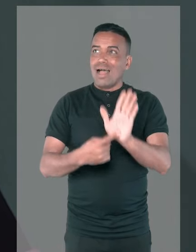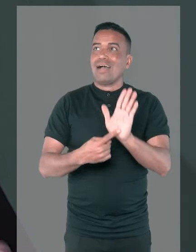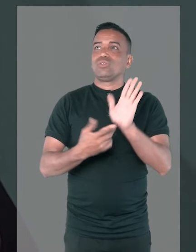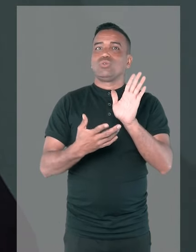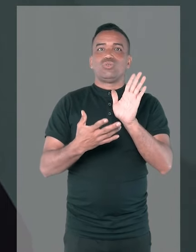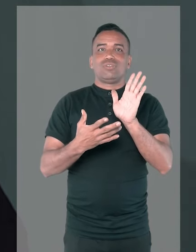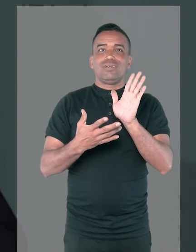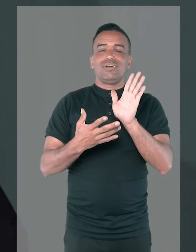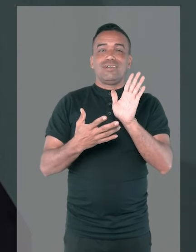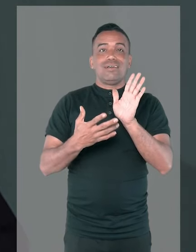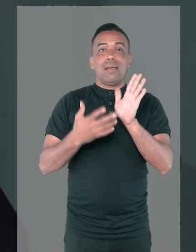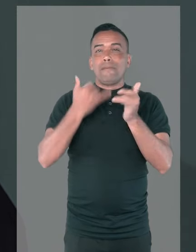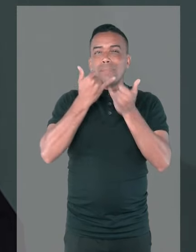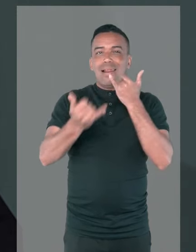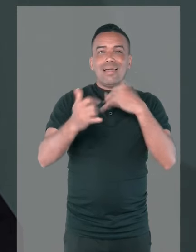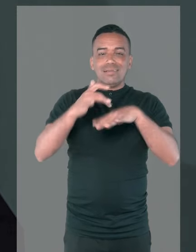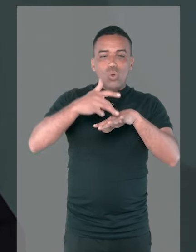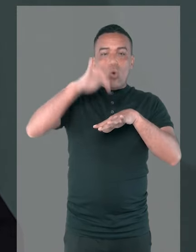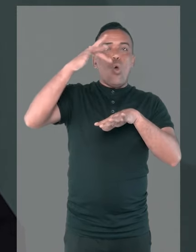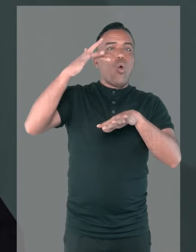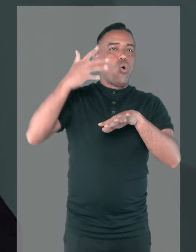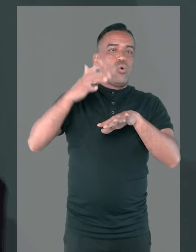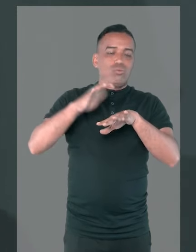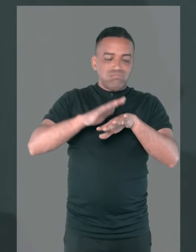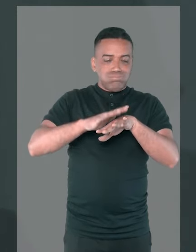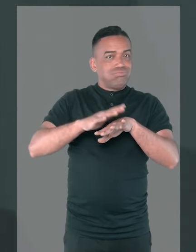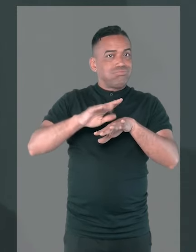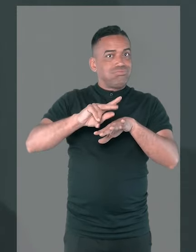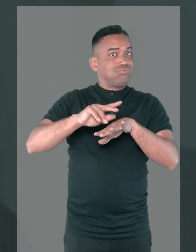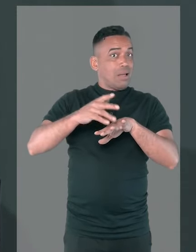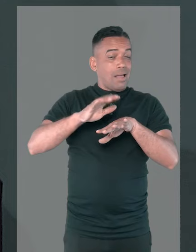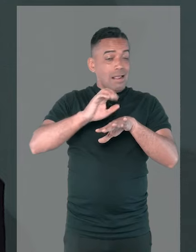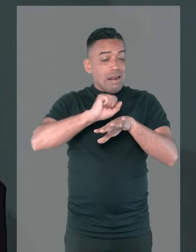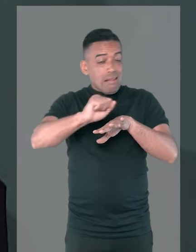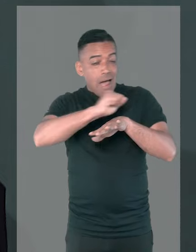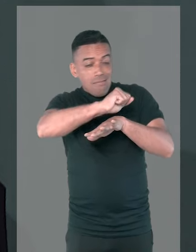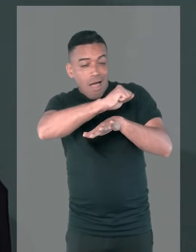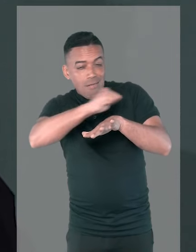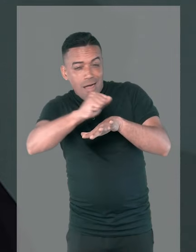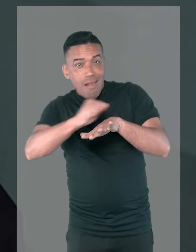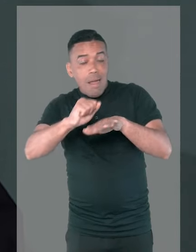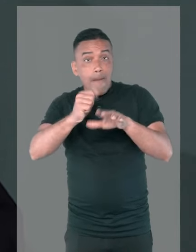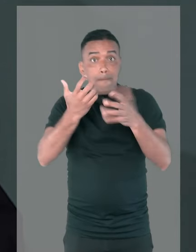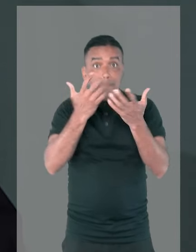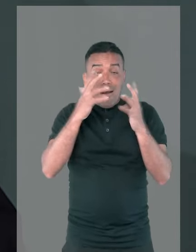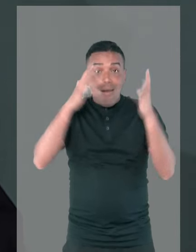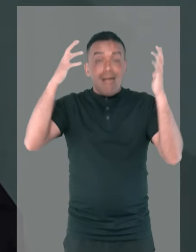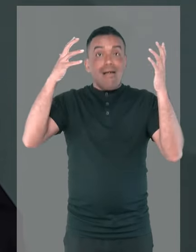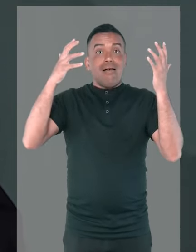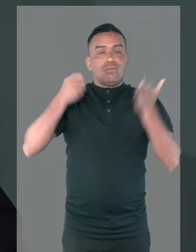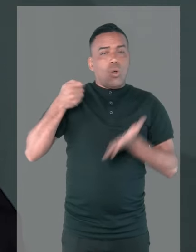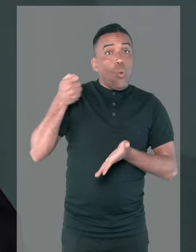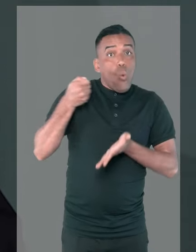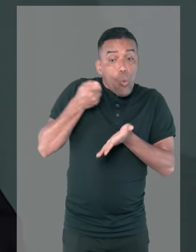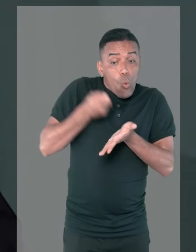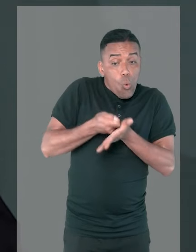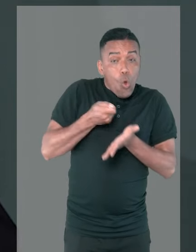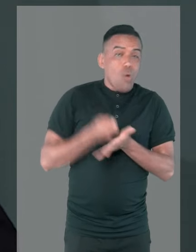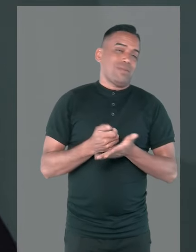pedra. Então, eu preciso fazer esse trabalho de polimento, e esse trabalho, às vezes, é mais exigente,